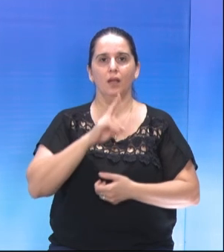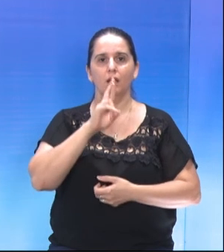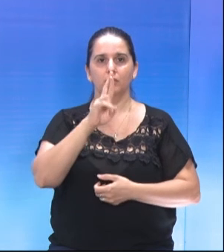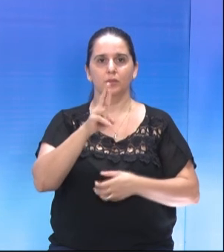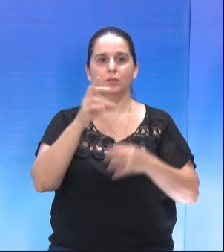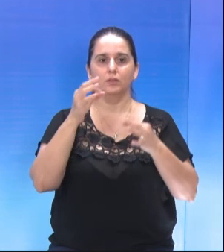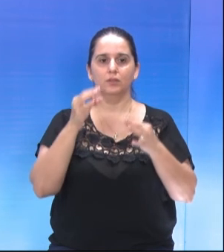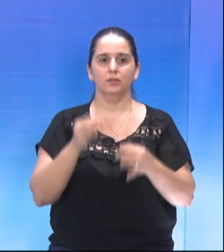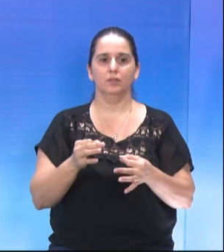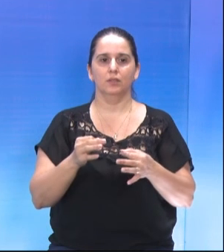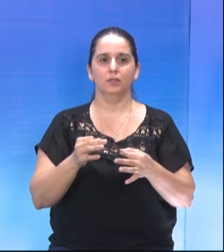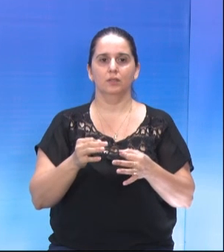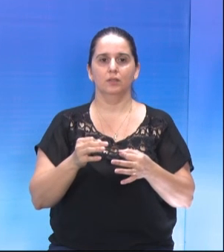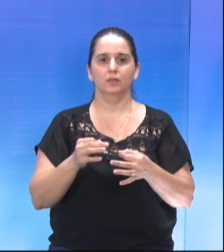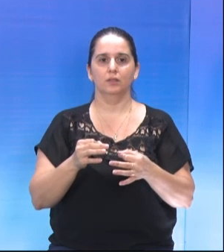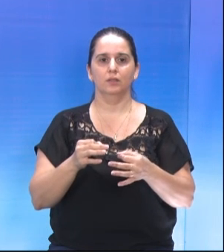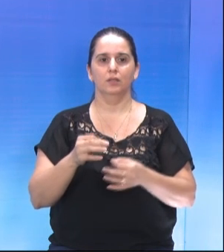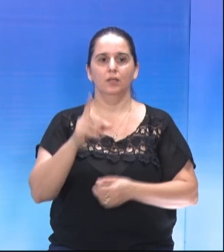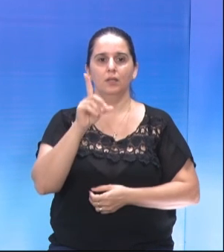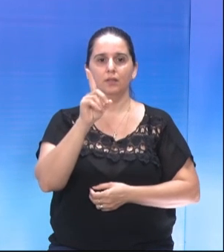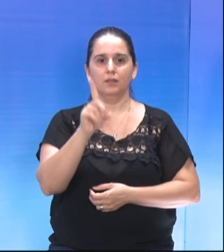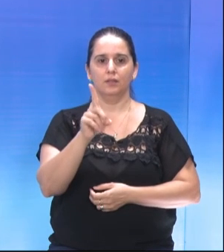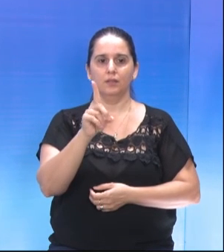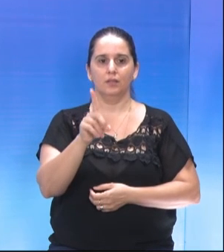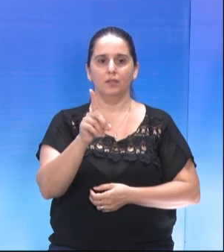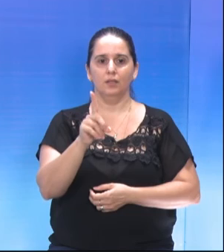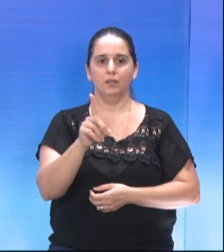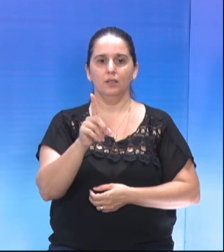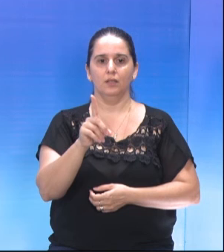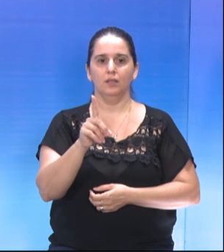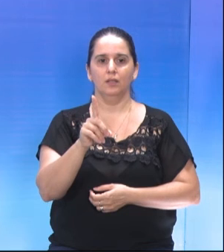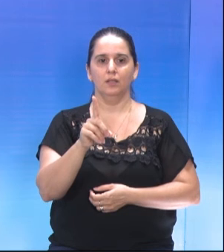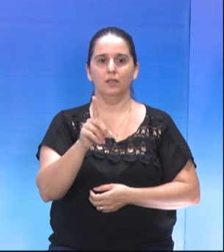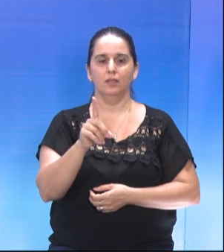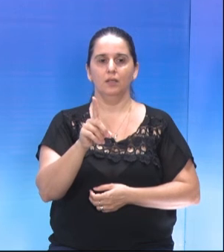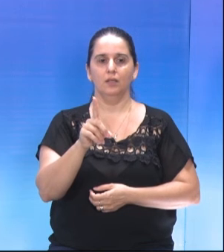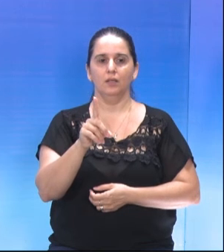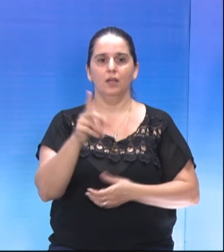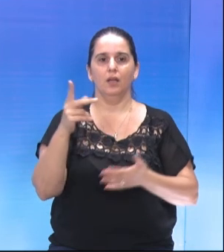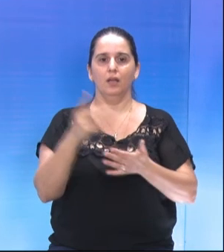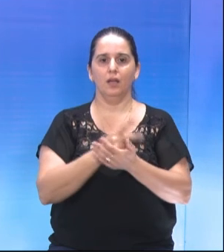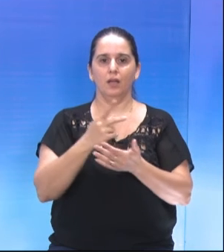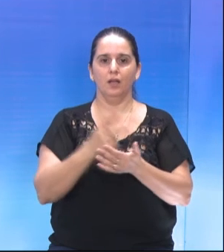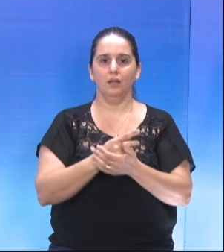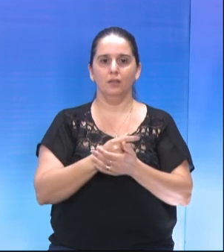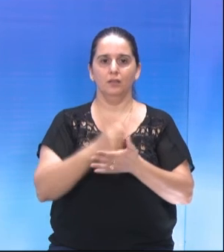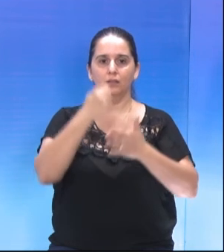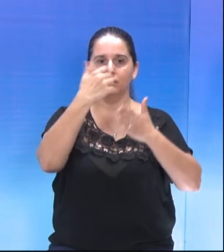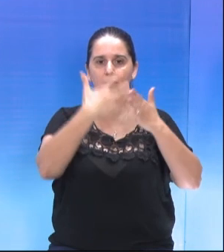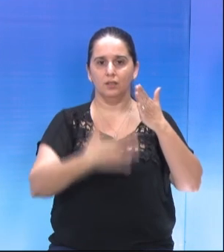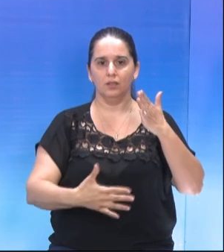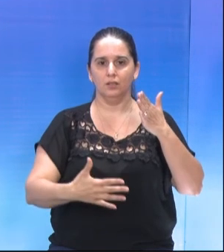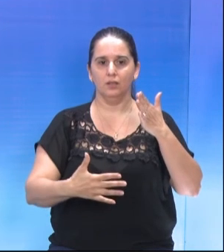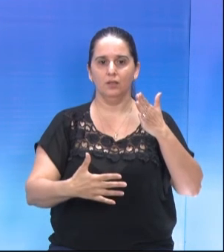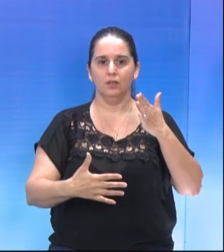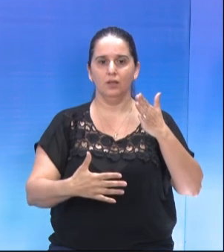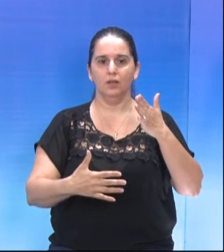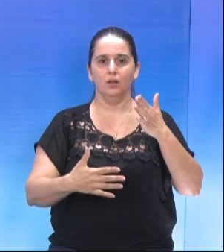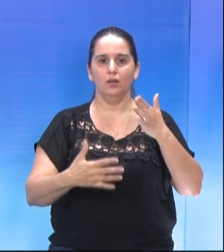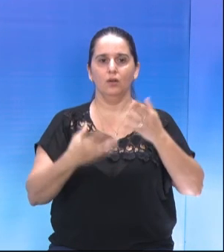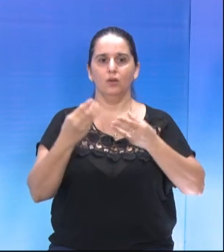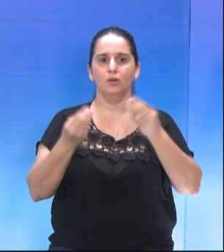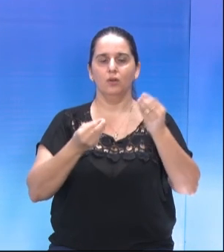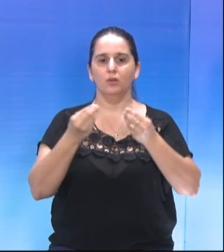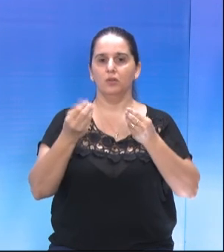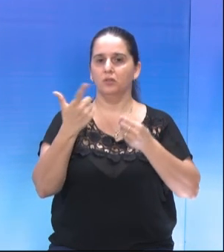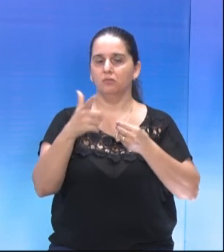nós entendemos aqui com a questão da letra D, que nós podemos ver que ela é uma obra que possui característica da